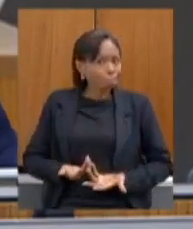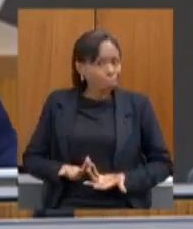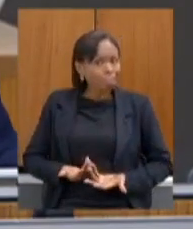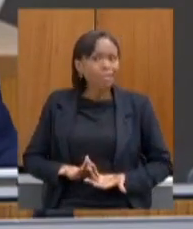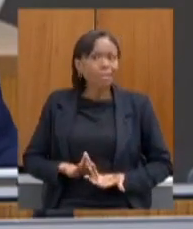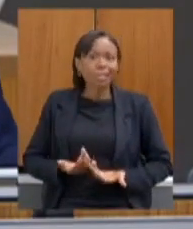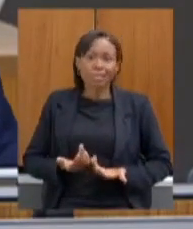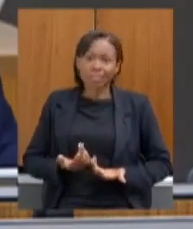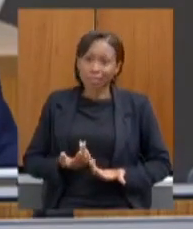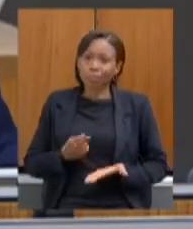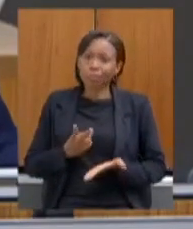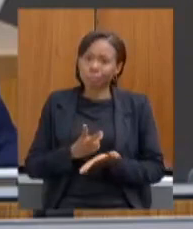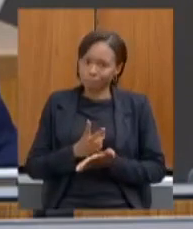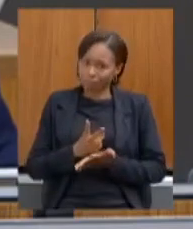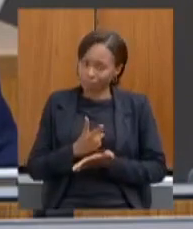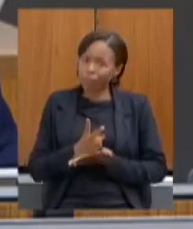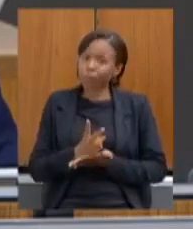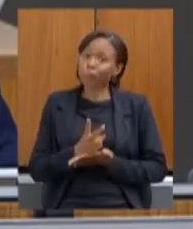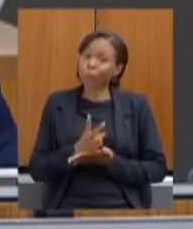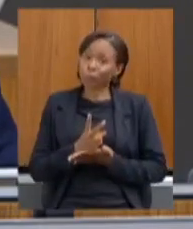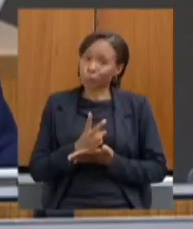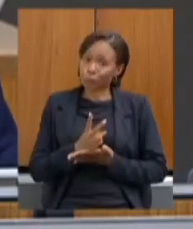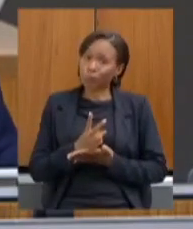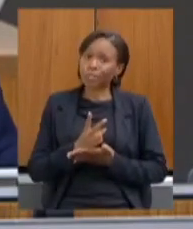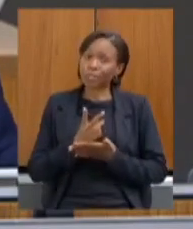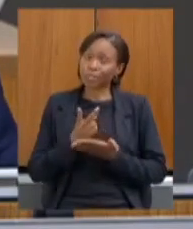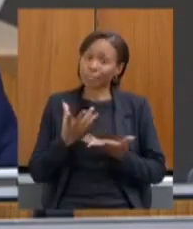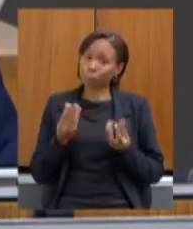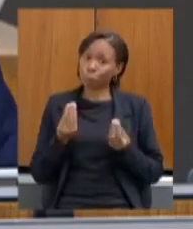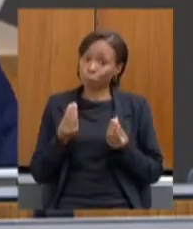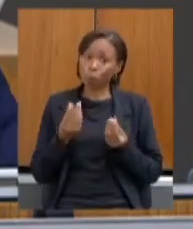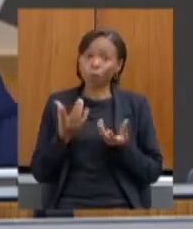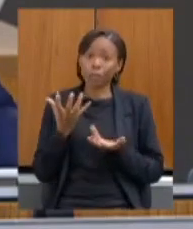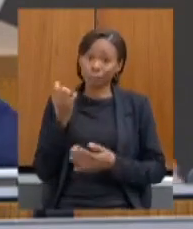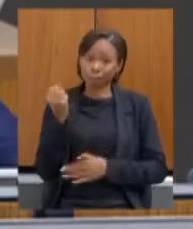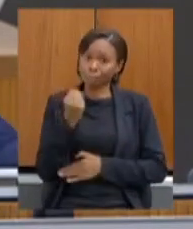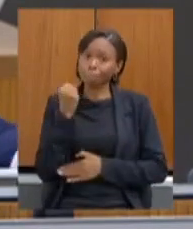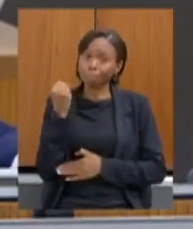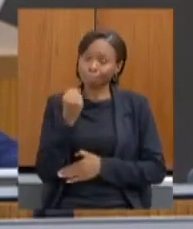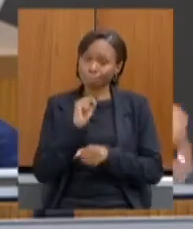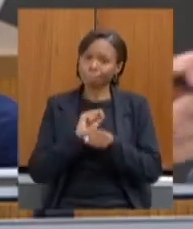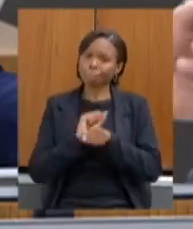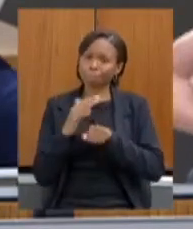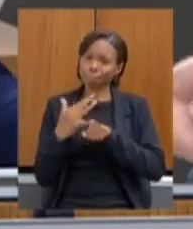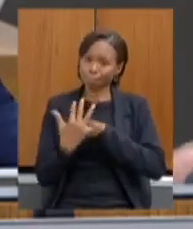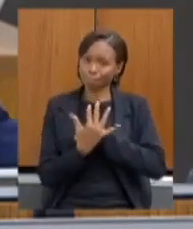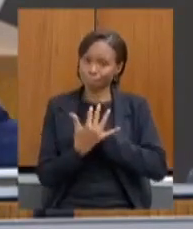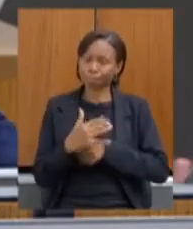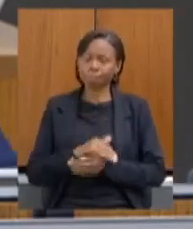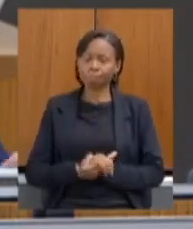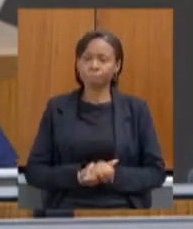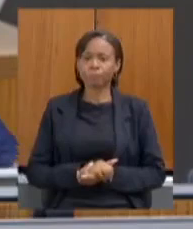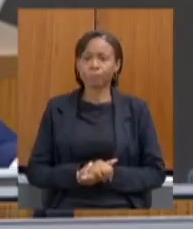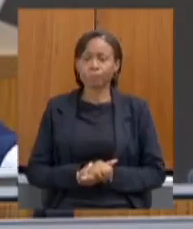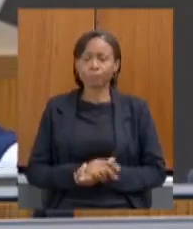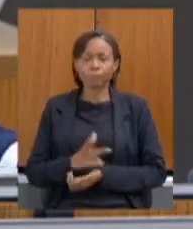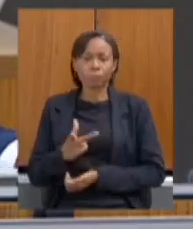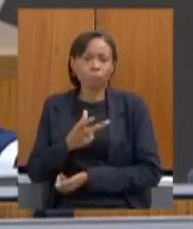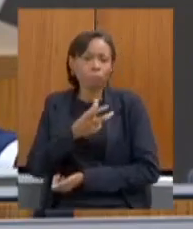ainda o potencial ofensivo, digamos assim, da pandemia no nosso Estado. Sobre vacina,